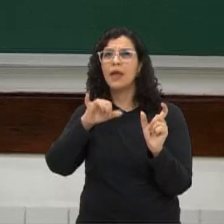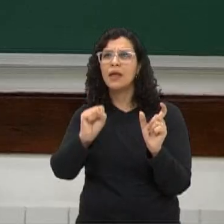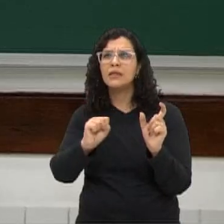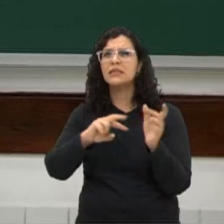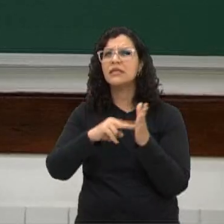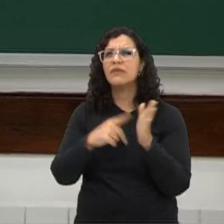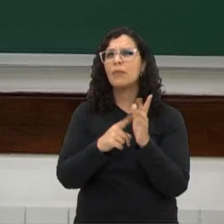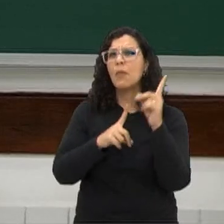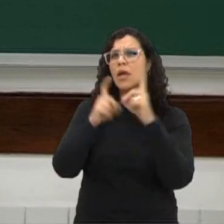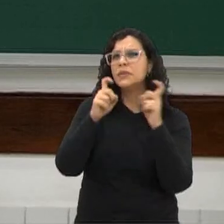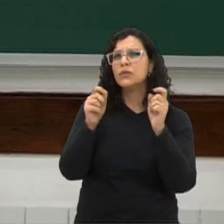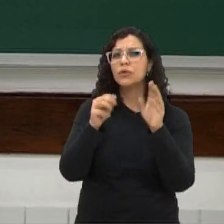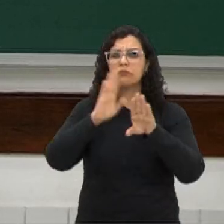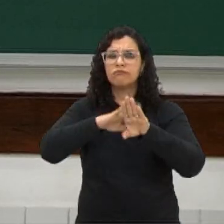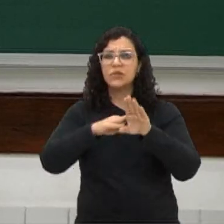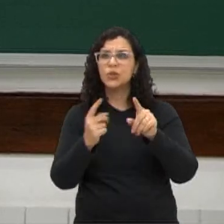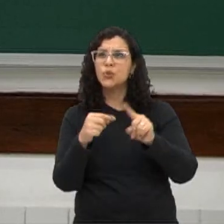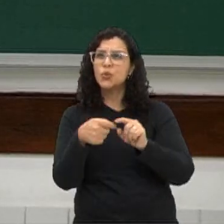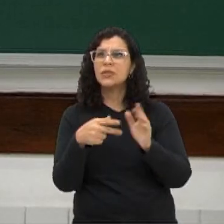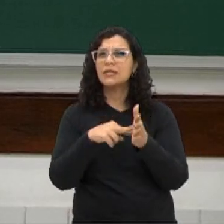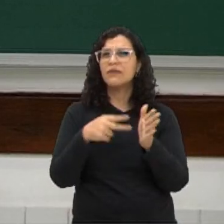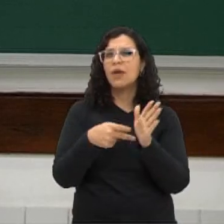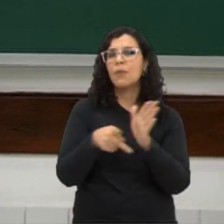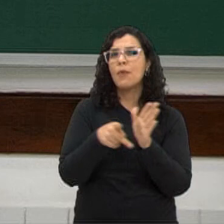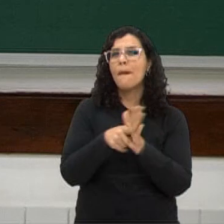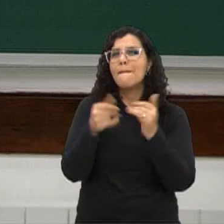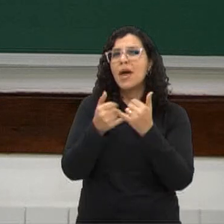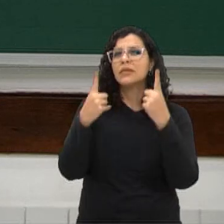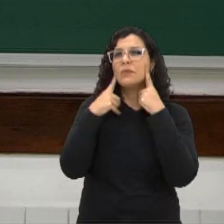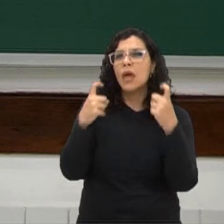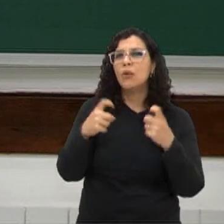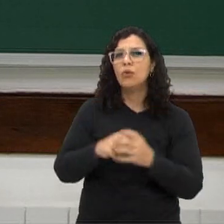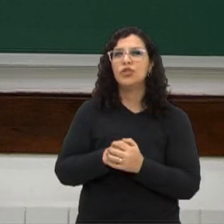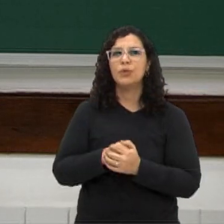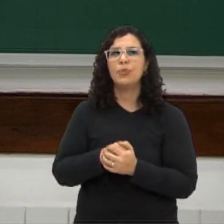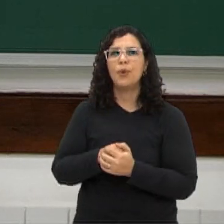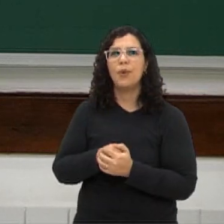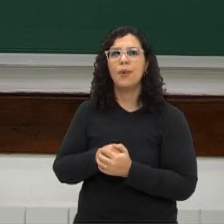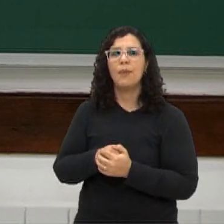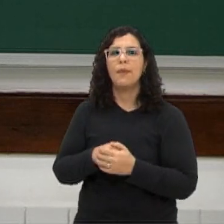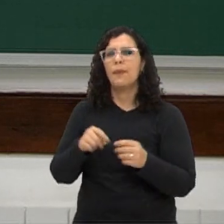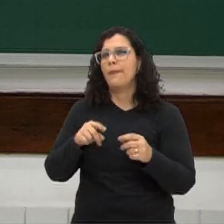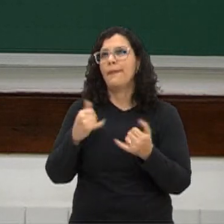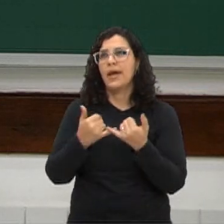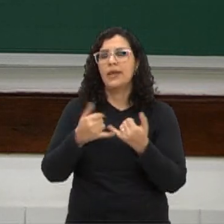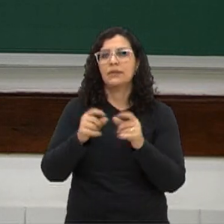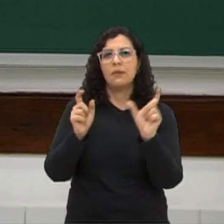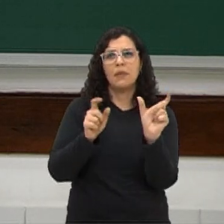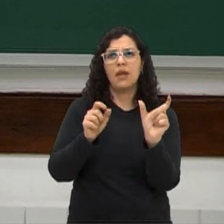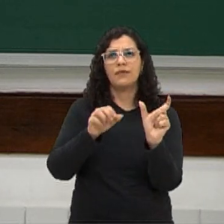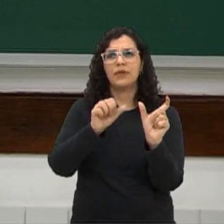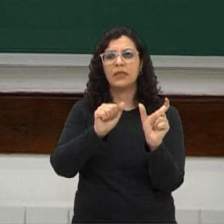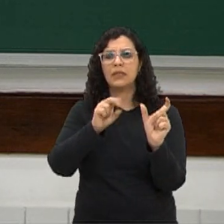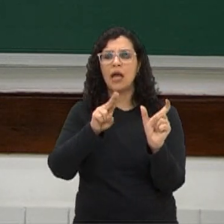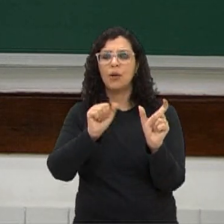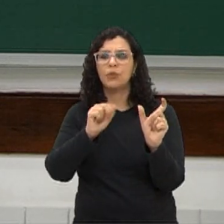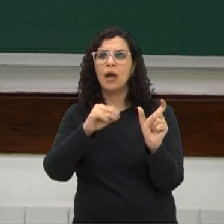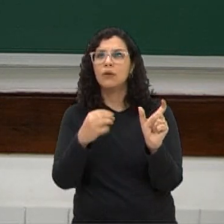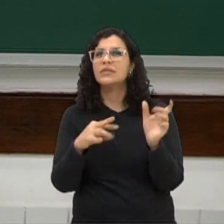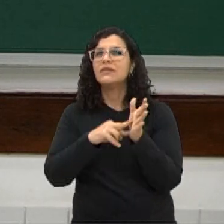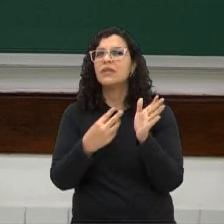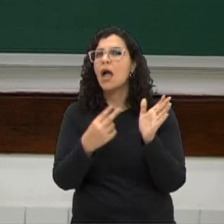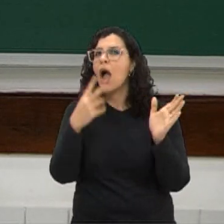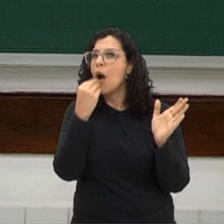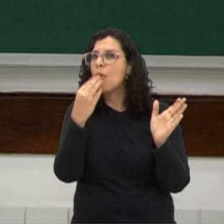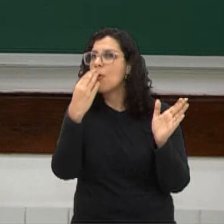são expressões utilizadas para representar algum som, né? Então, nós escrevemos lá au para representar o latido